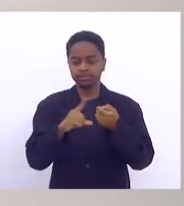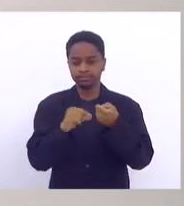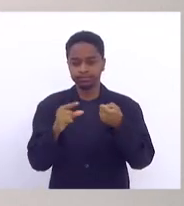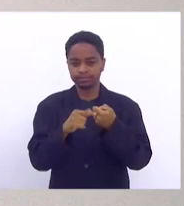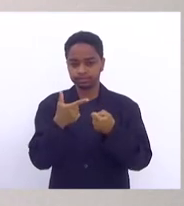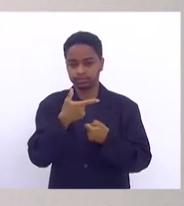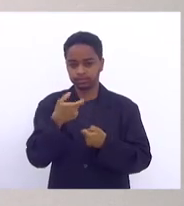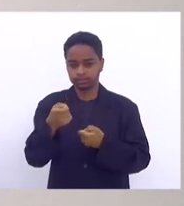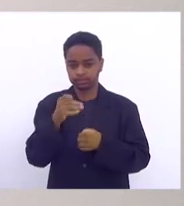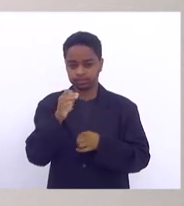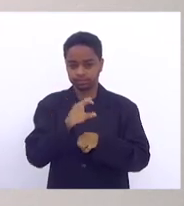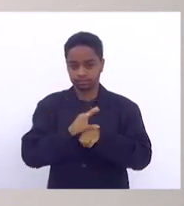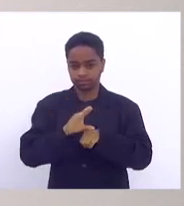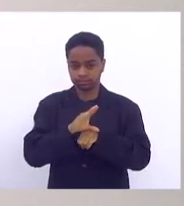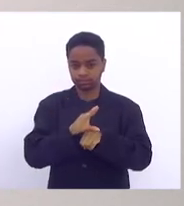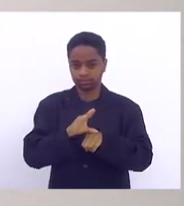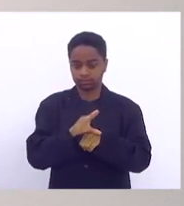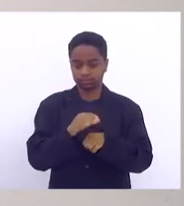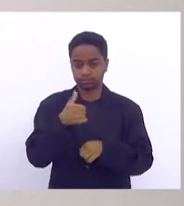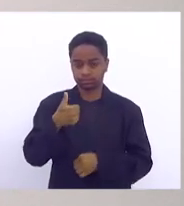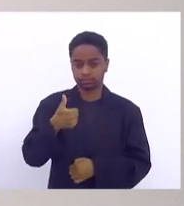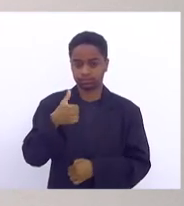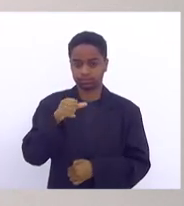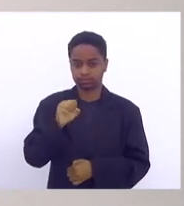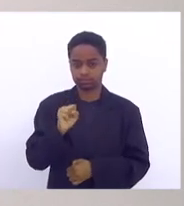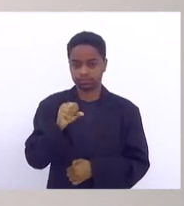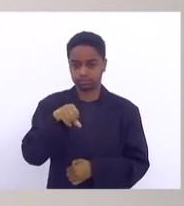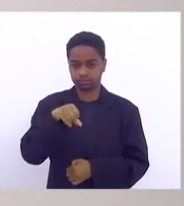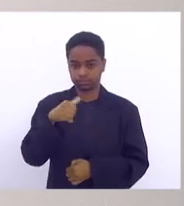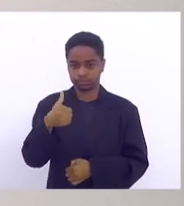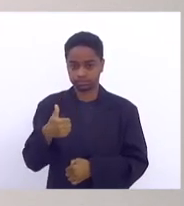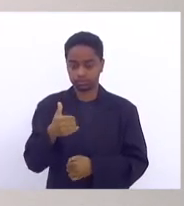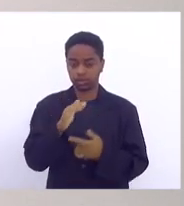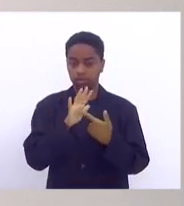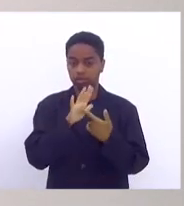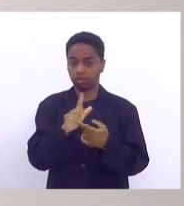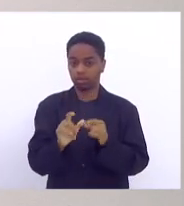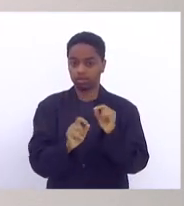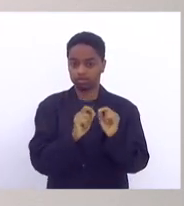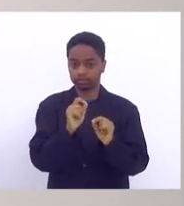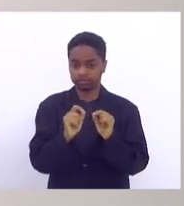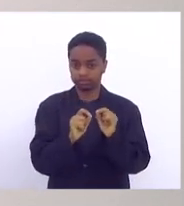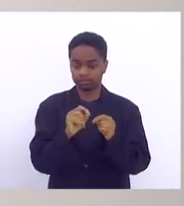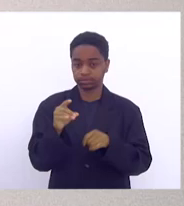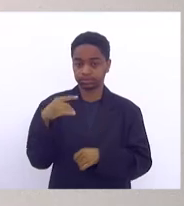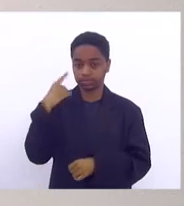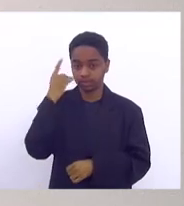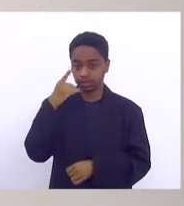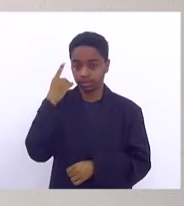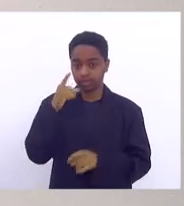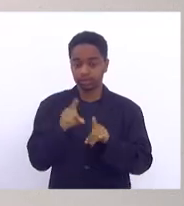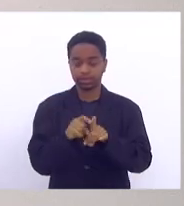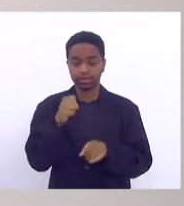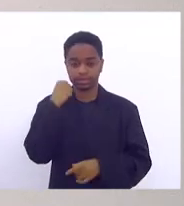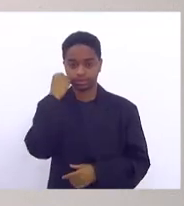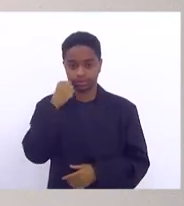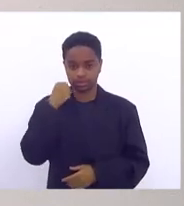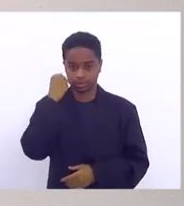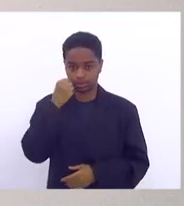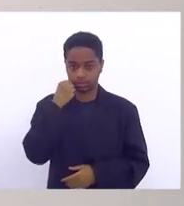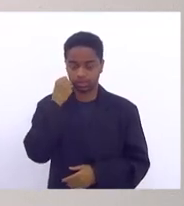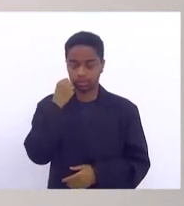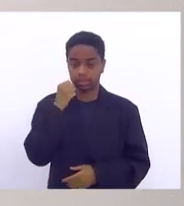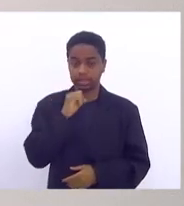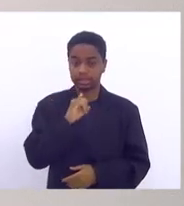Constituição de 1891 ele diz que os deputados e senadores desde